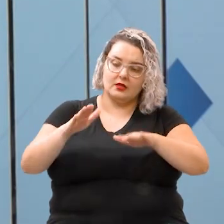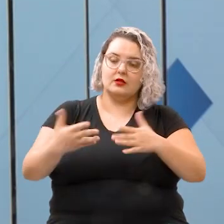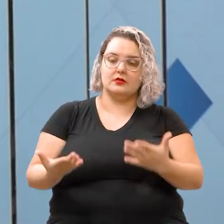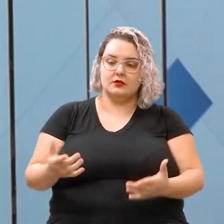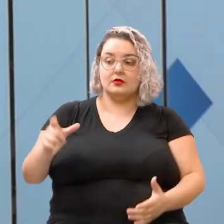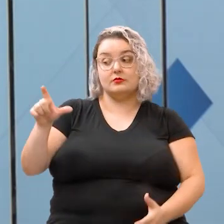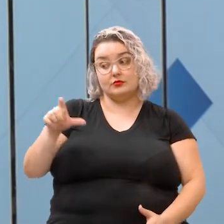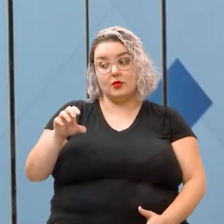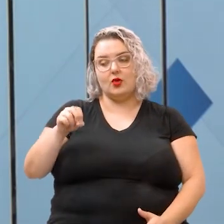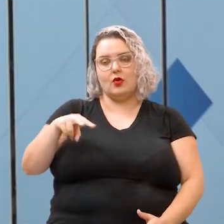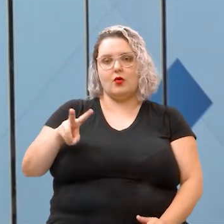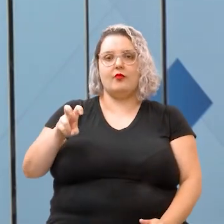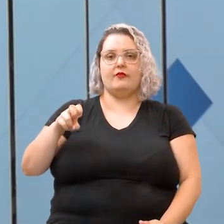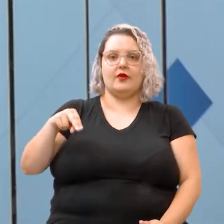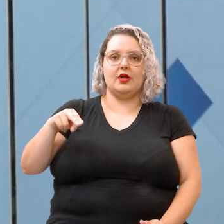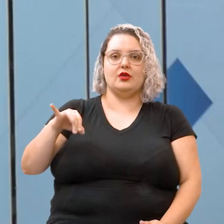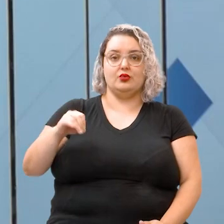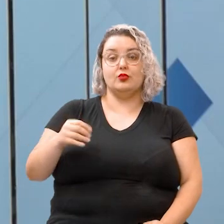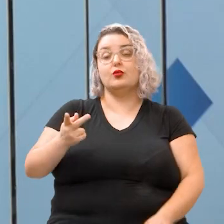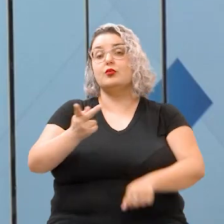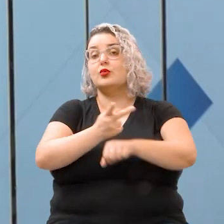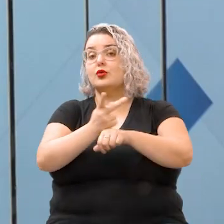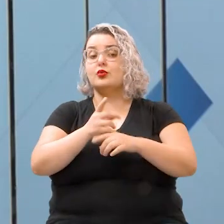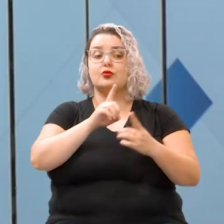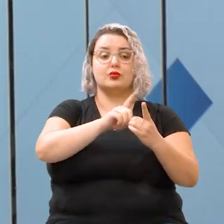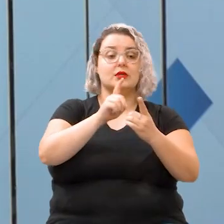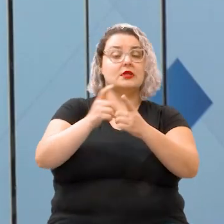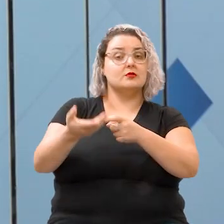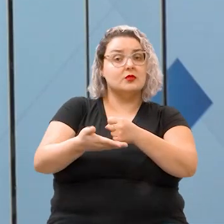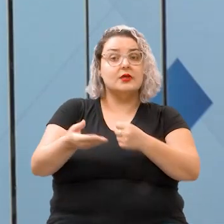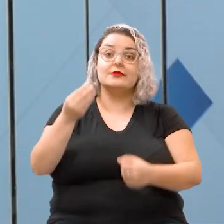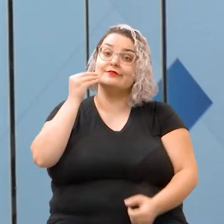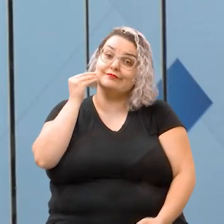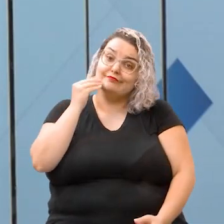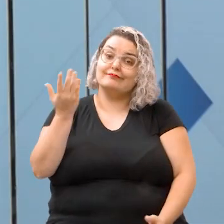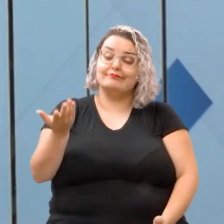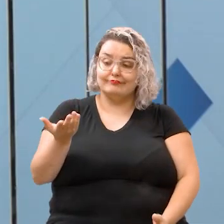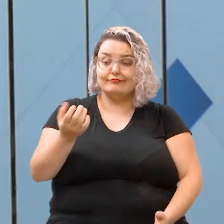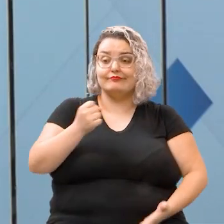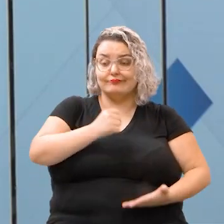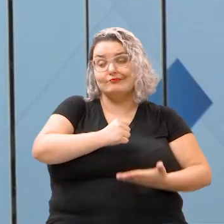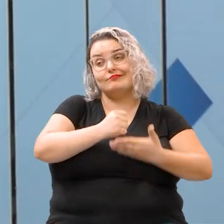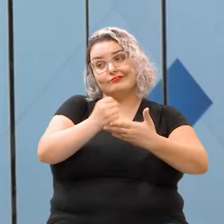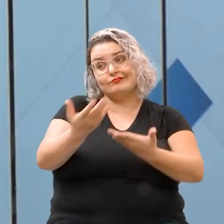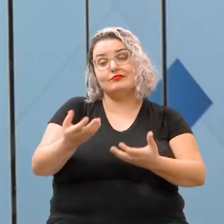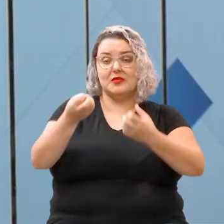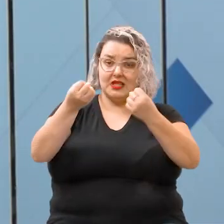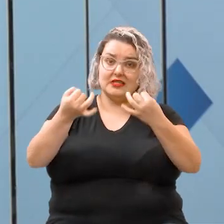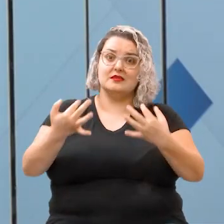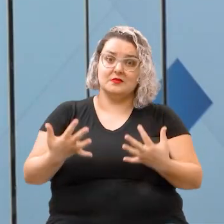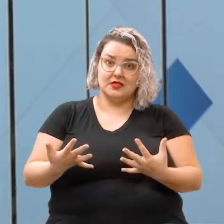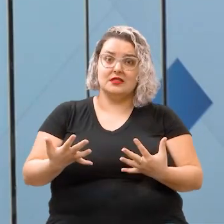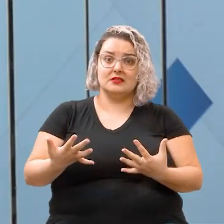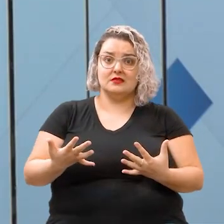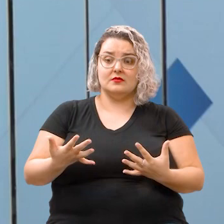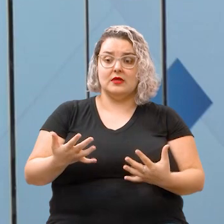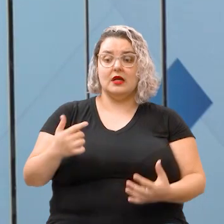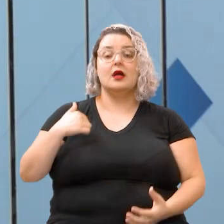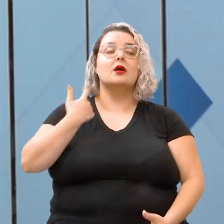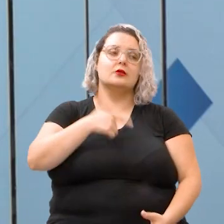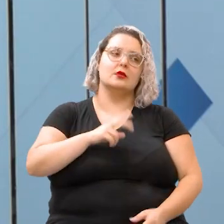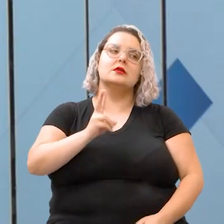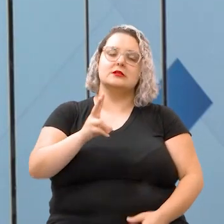o convênio e procura atenção básica, e a gente tenta, né, dar um suporte, né, uma orientação. A gente